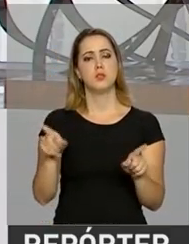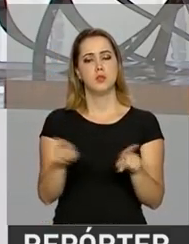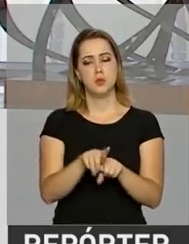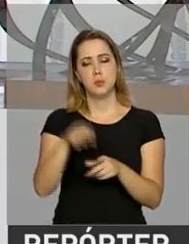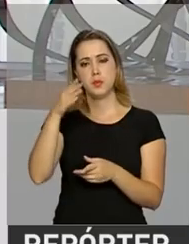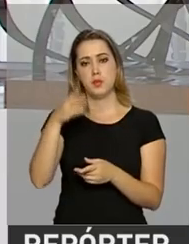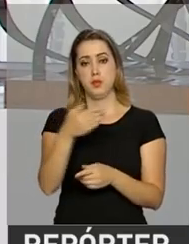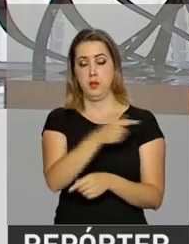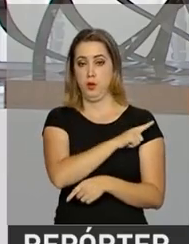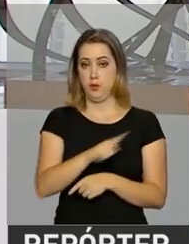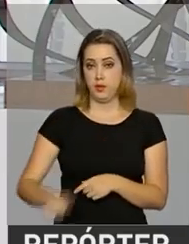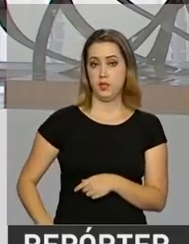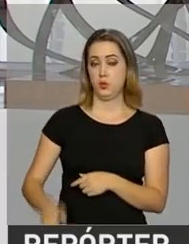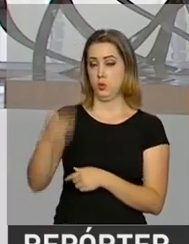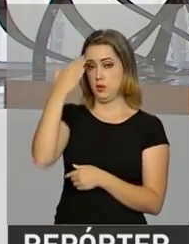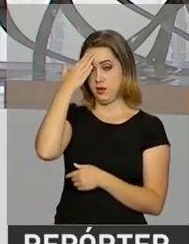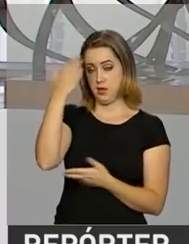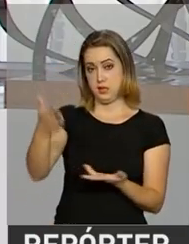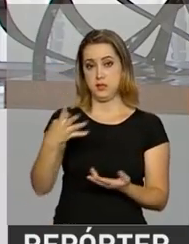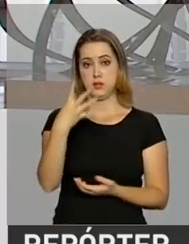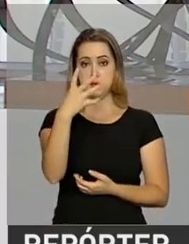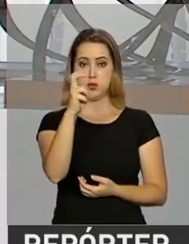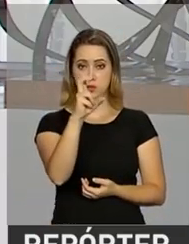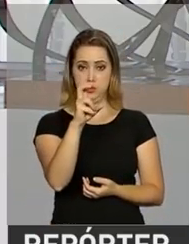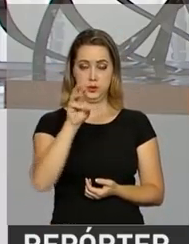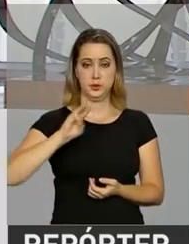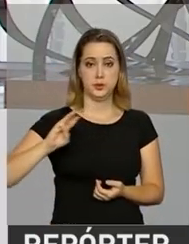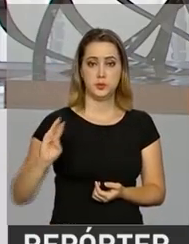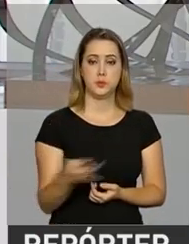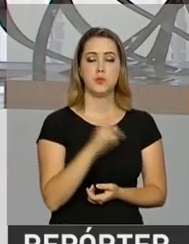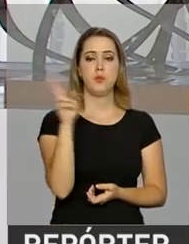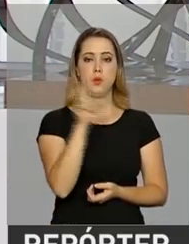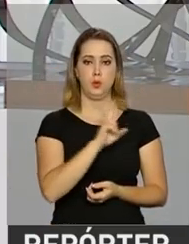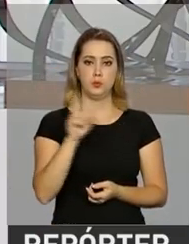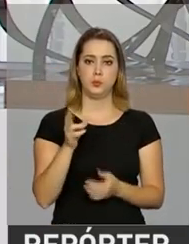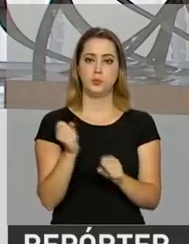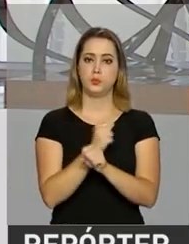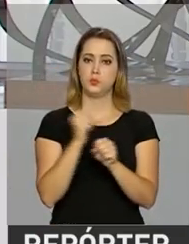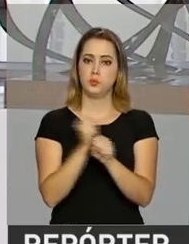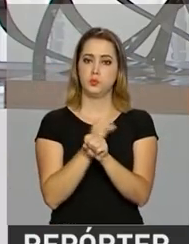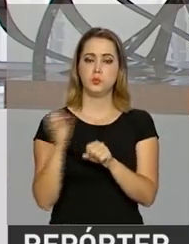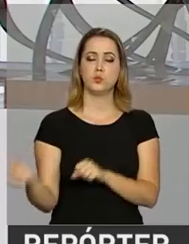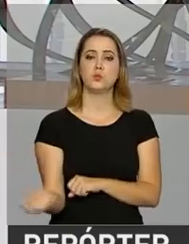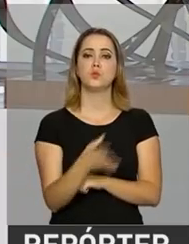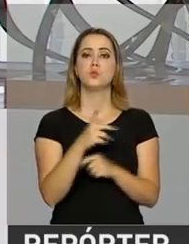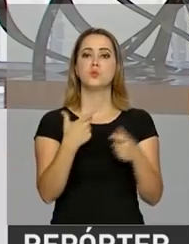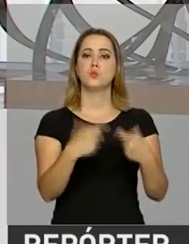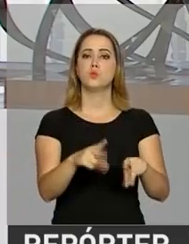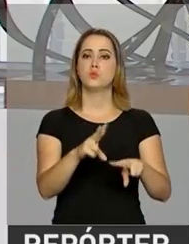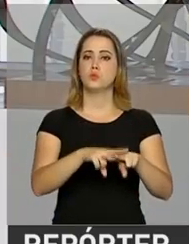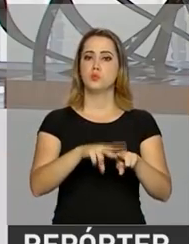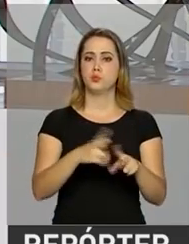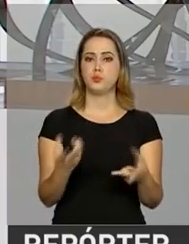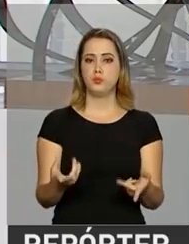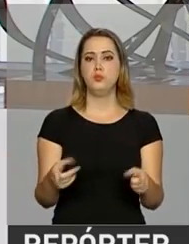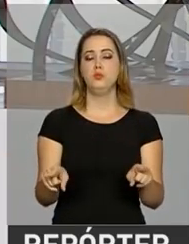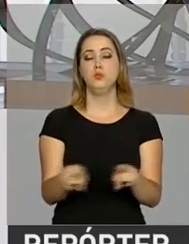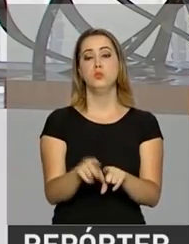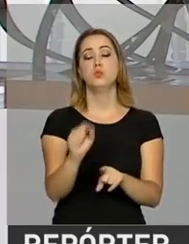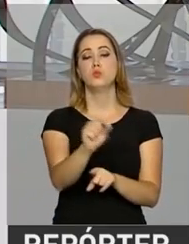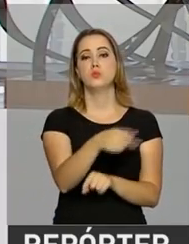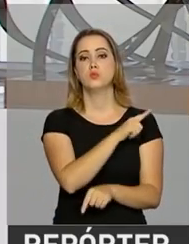45 milhões de reais para a construção de um novo Presídio no estado e para a compra de armas e equipamentos a